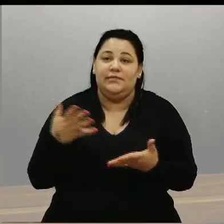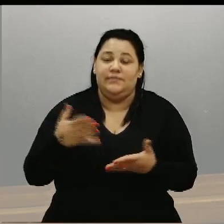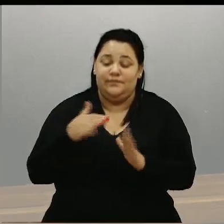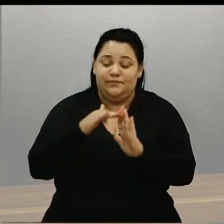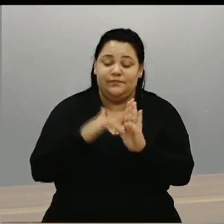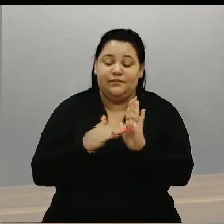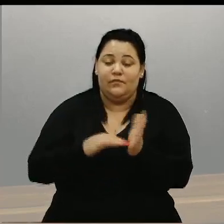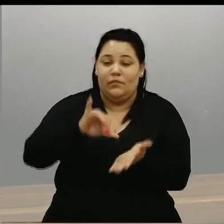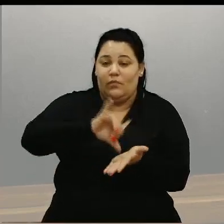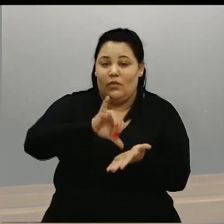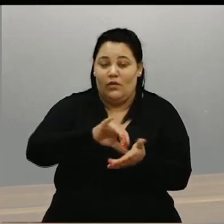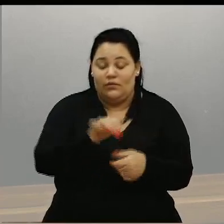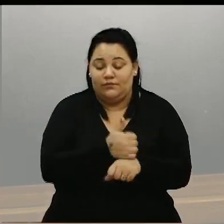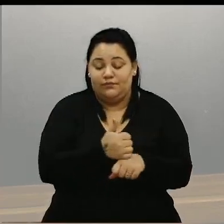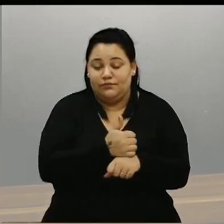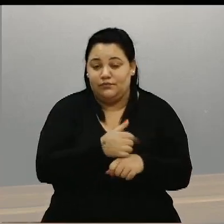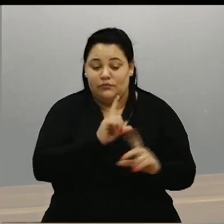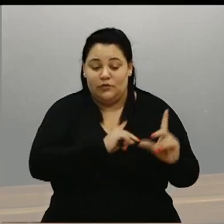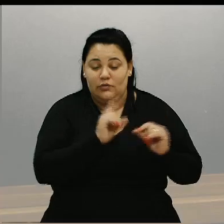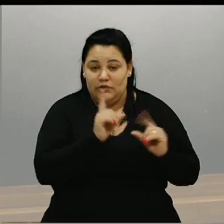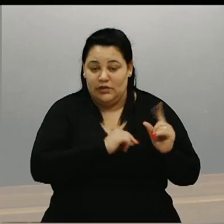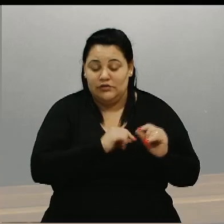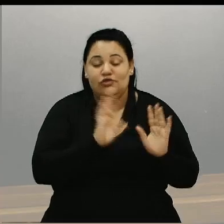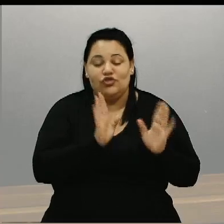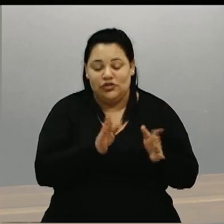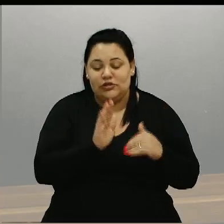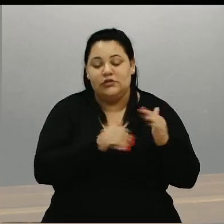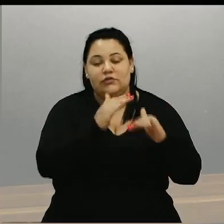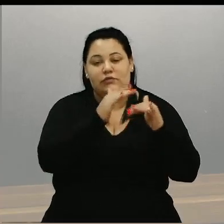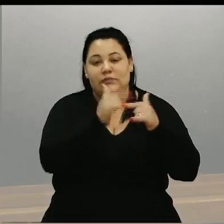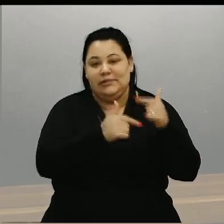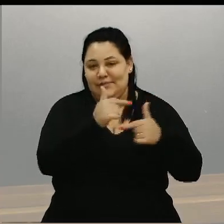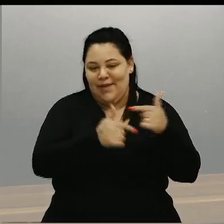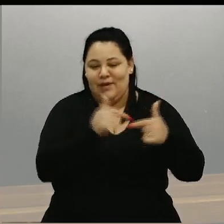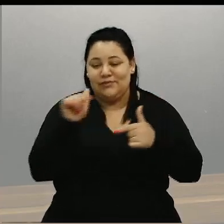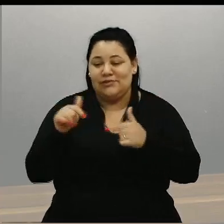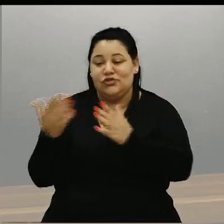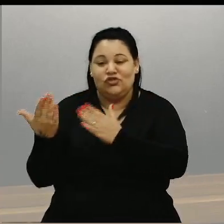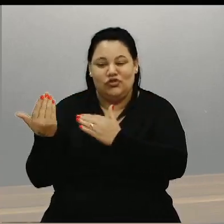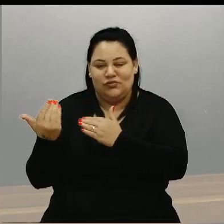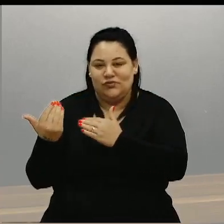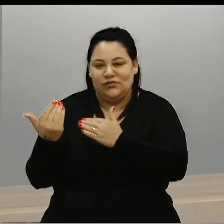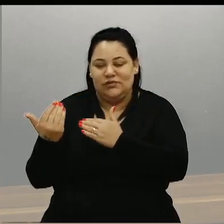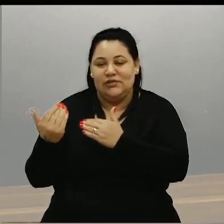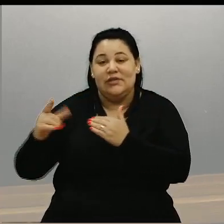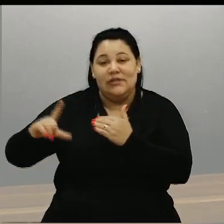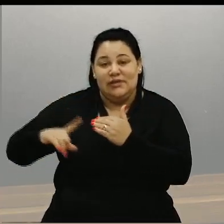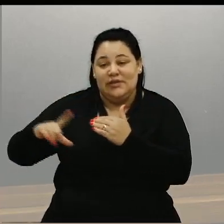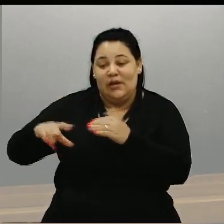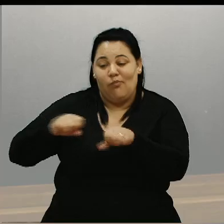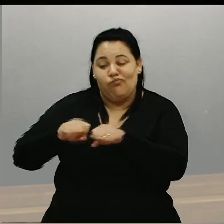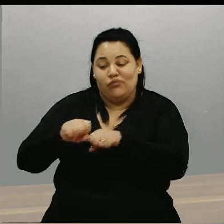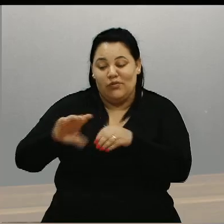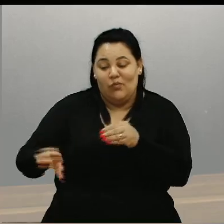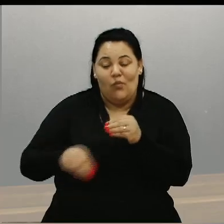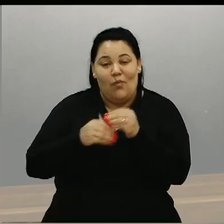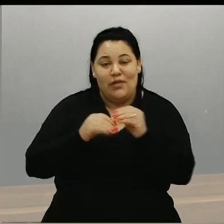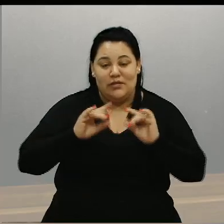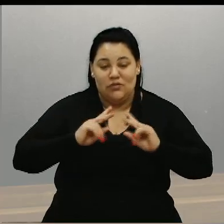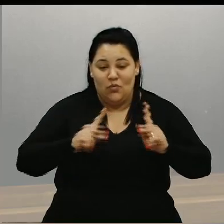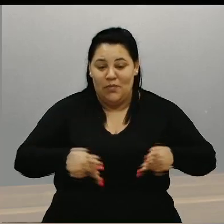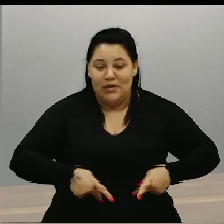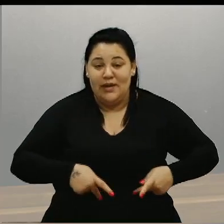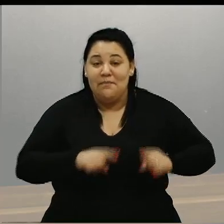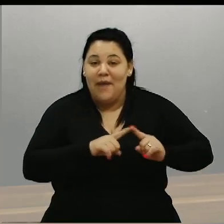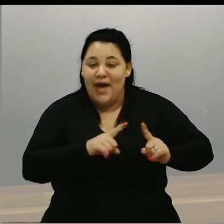Profissional do Murialdo vem fazendo esse trabalho esses jovens não TM só essa formação humana mas também uma